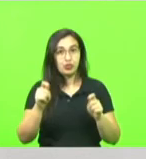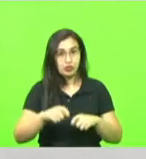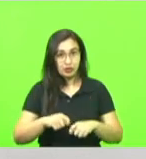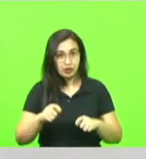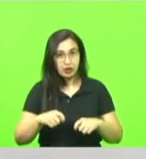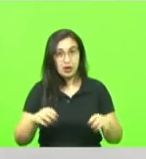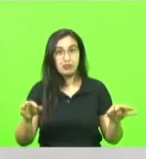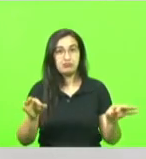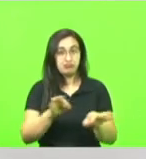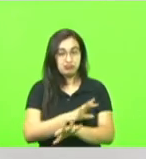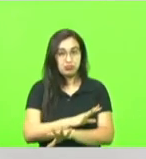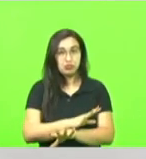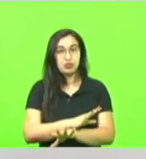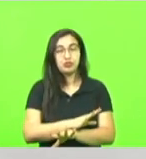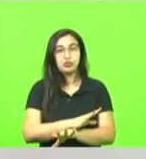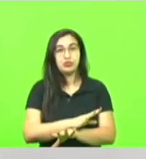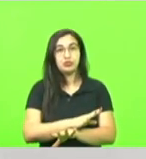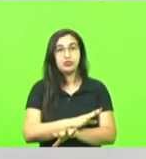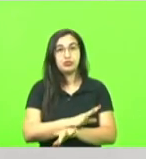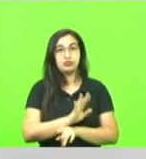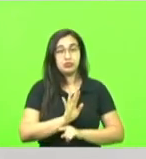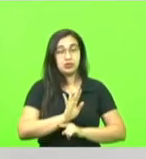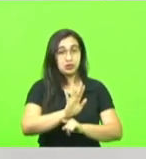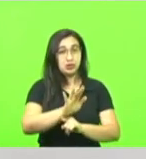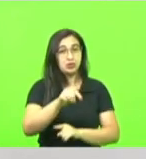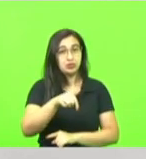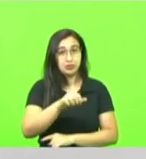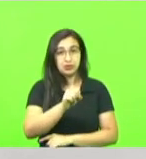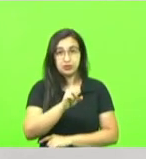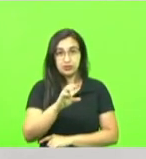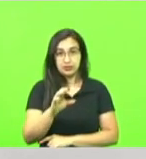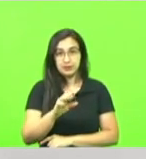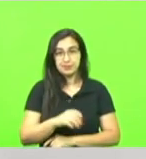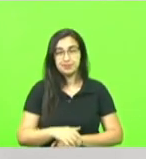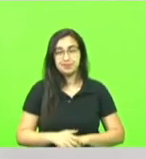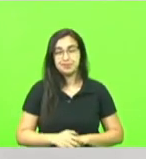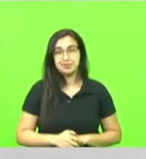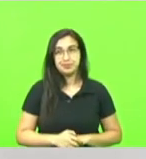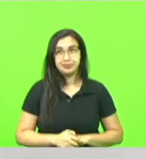e que vai agregar muito para Santa Catarina.